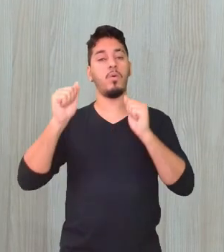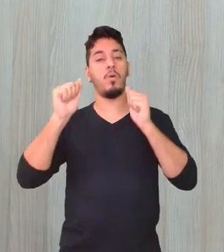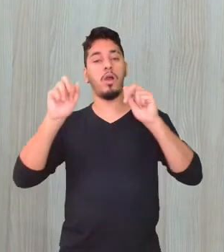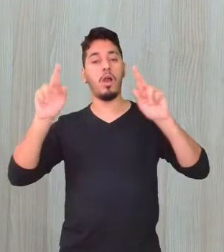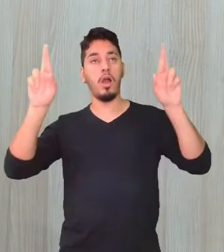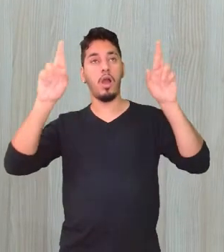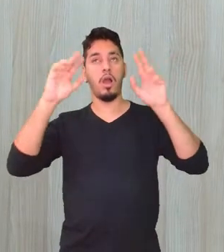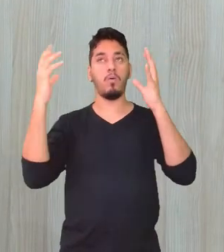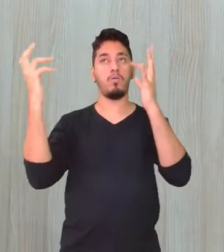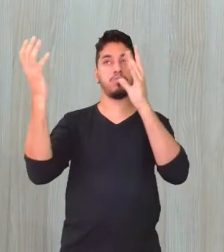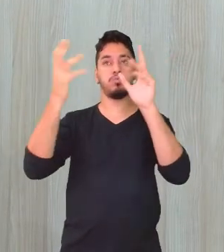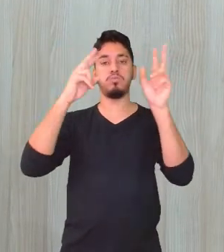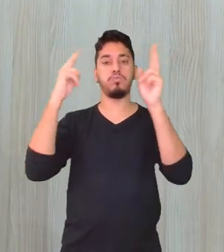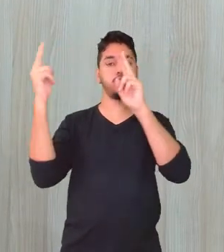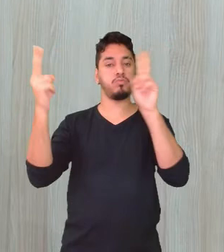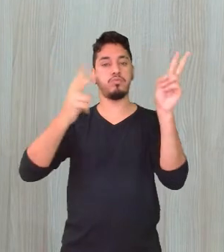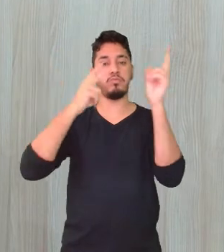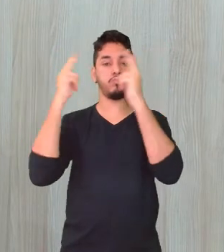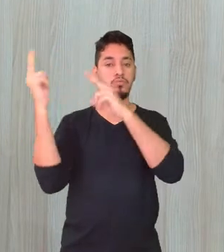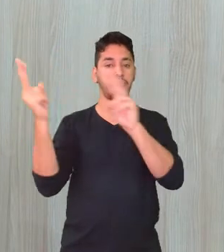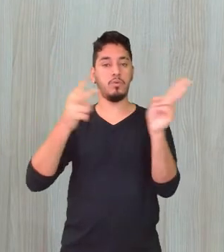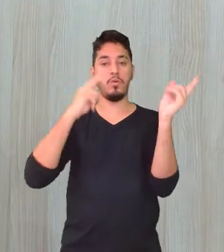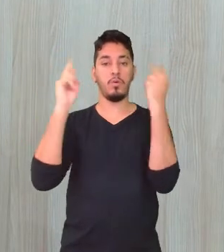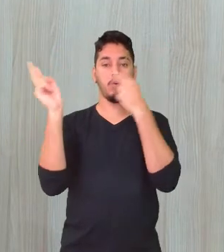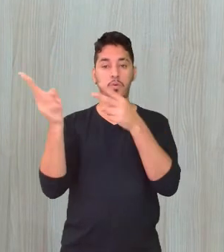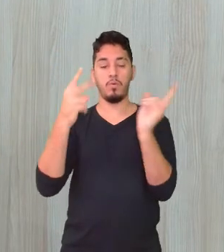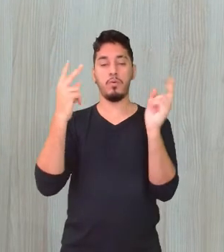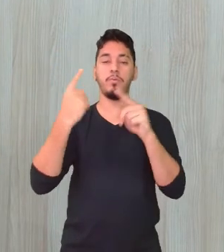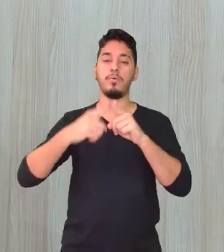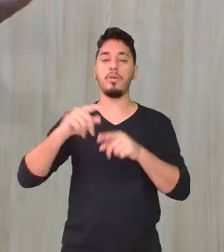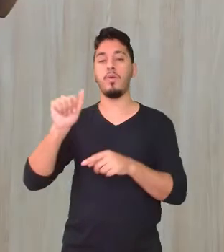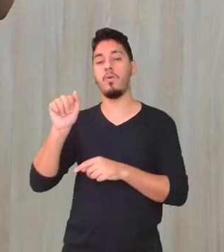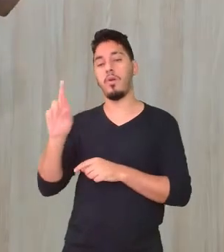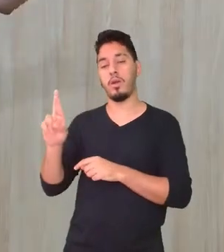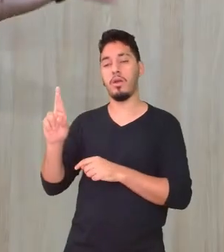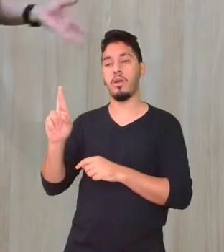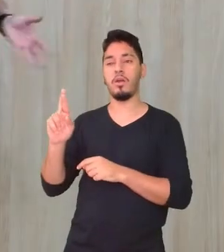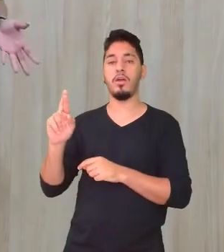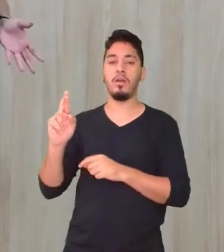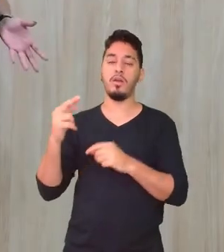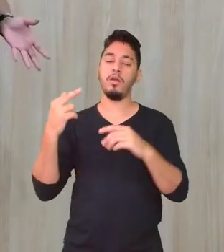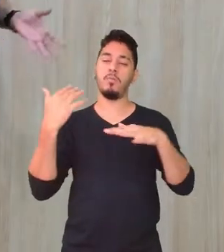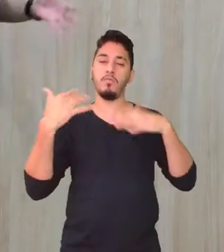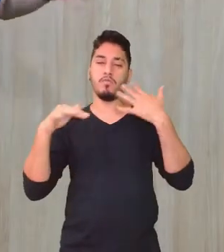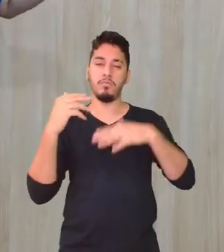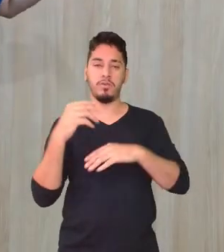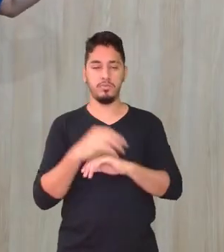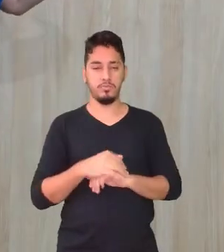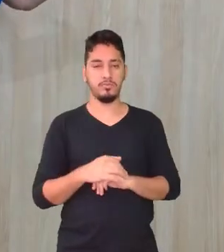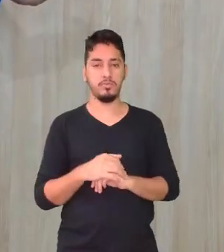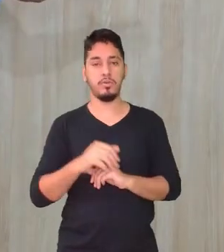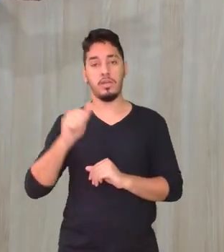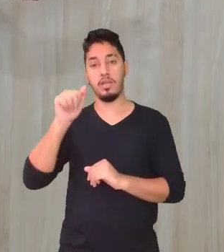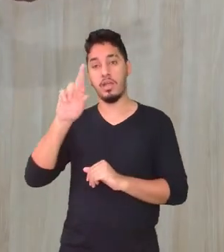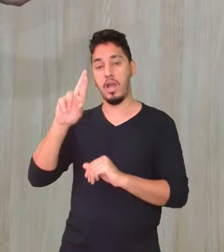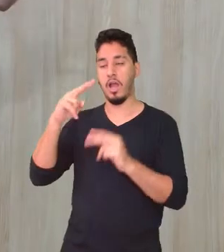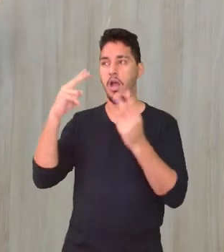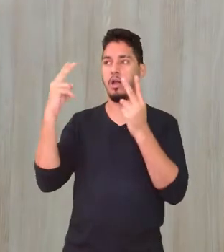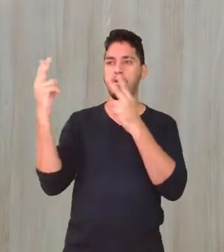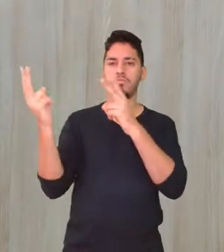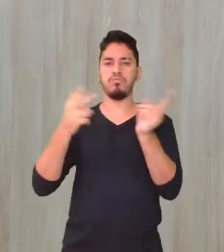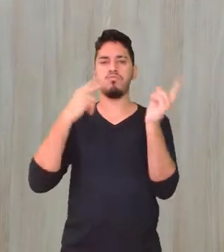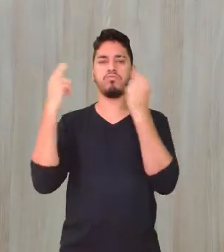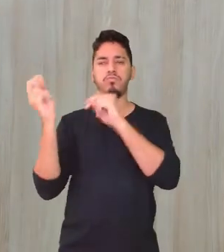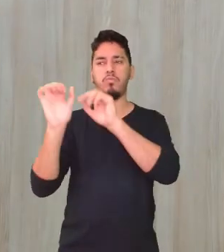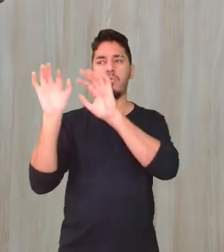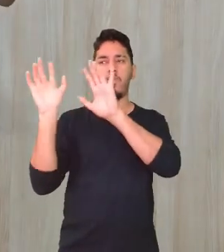né? Né? O vento, aliás, né? Porque o vento é o ar em movimento, né? Então, aquele ar todo, ó, sendo